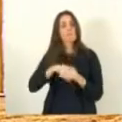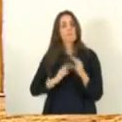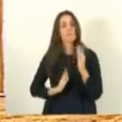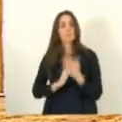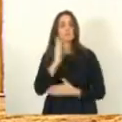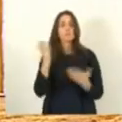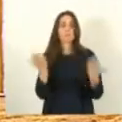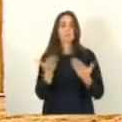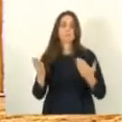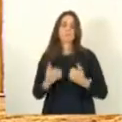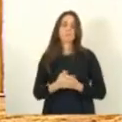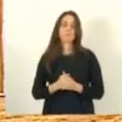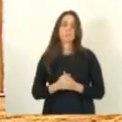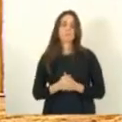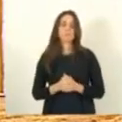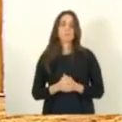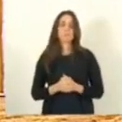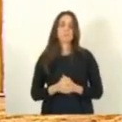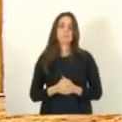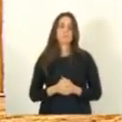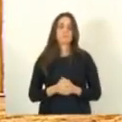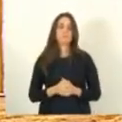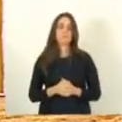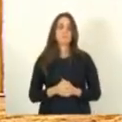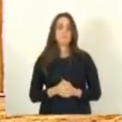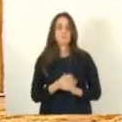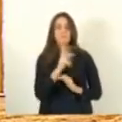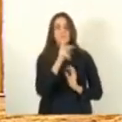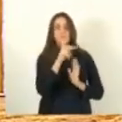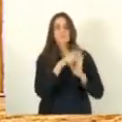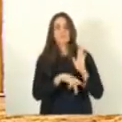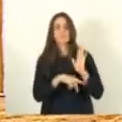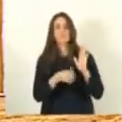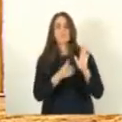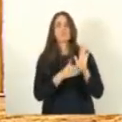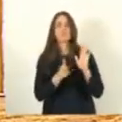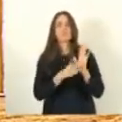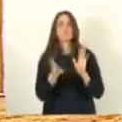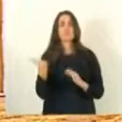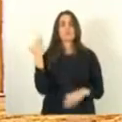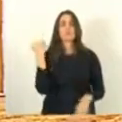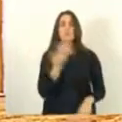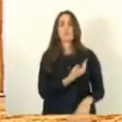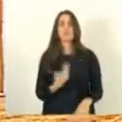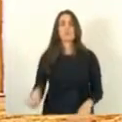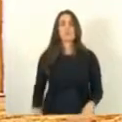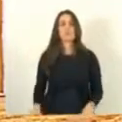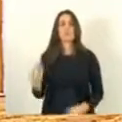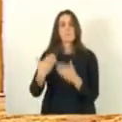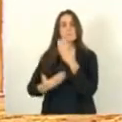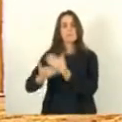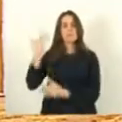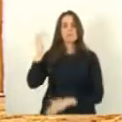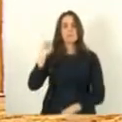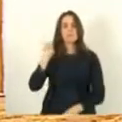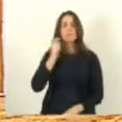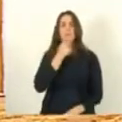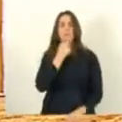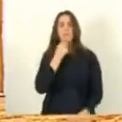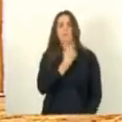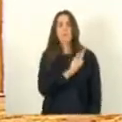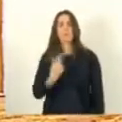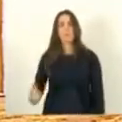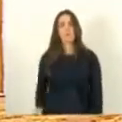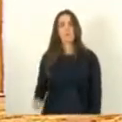hoje. Esse mesmo projeto eu tinha apresentado na época do governo Paulo Hartung. O que nós